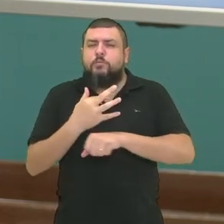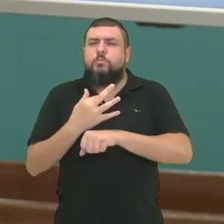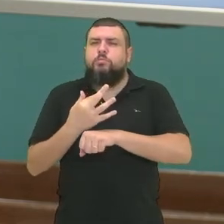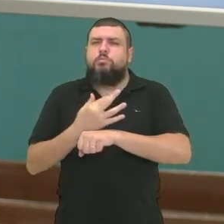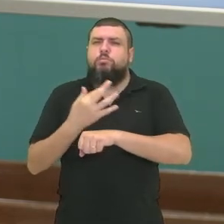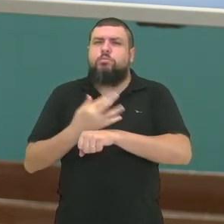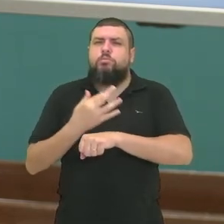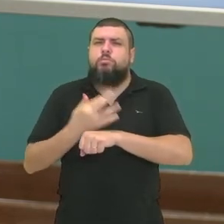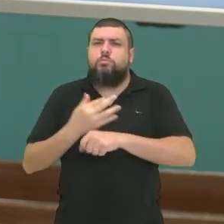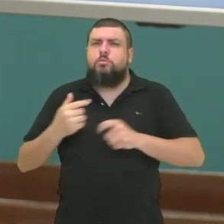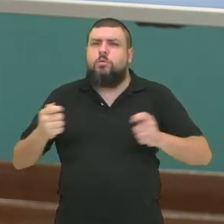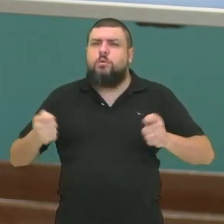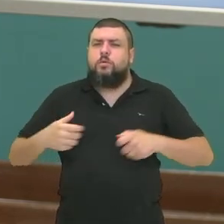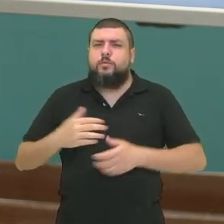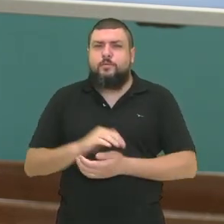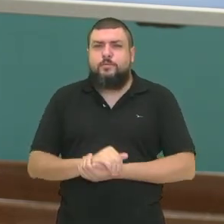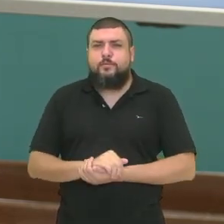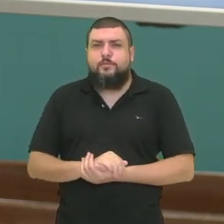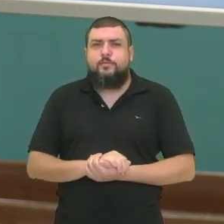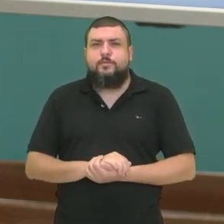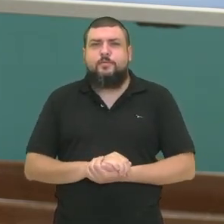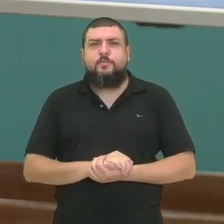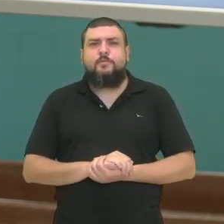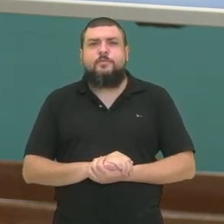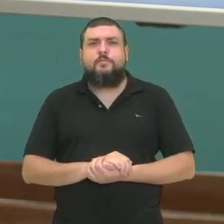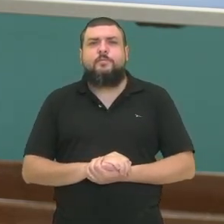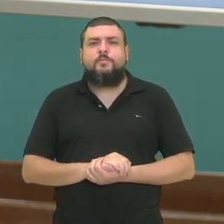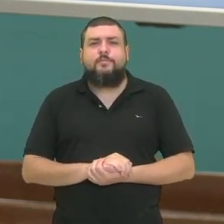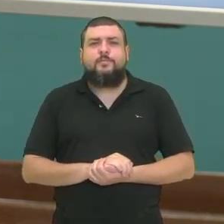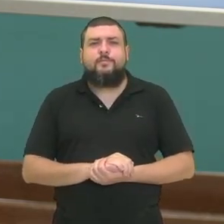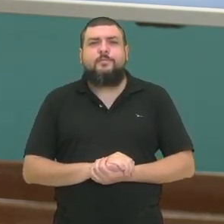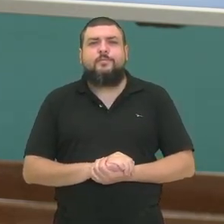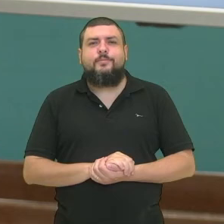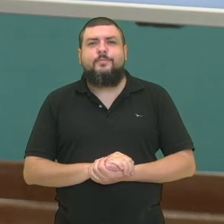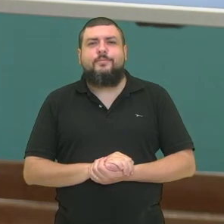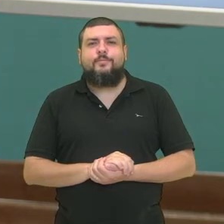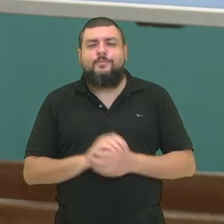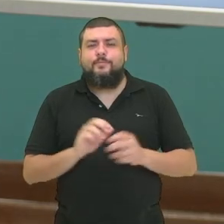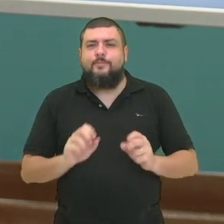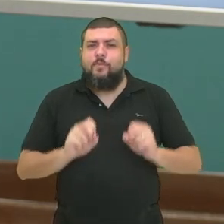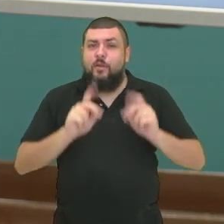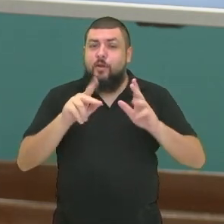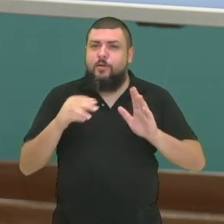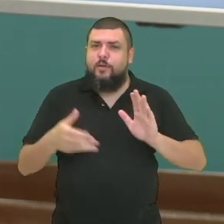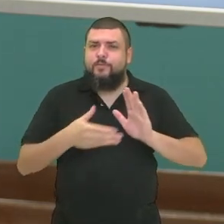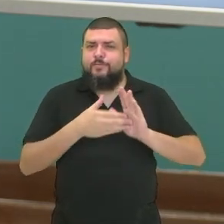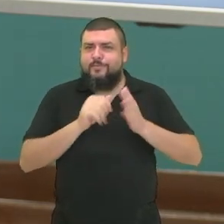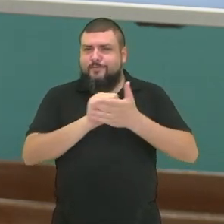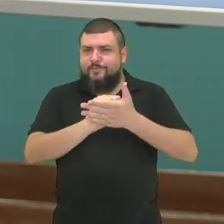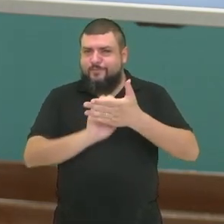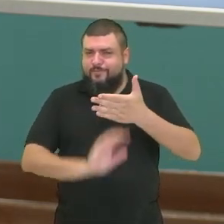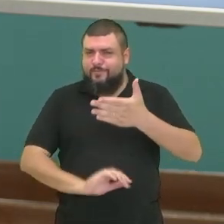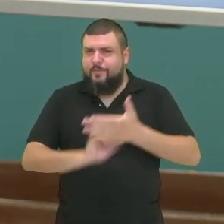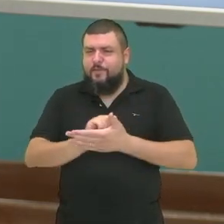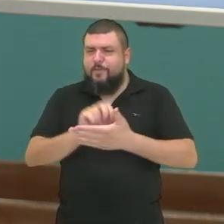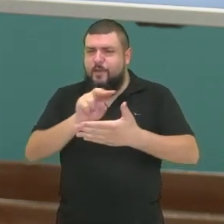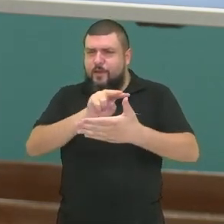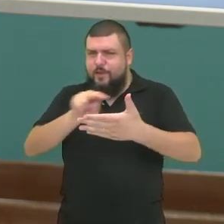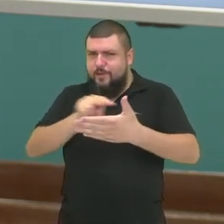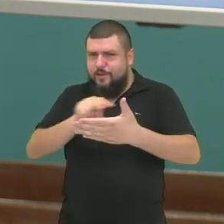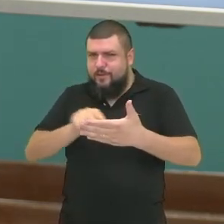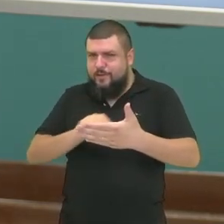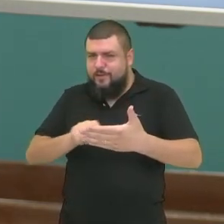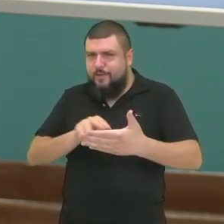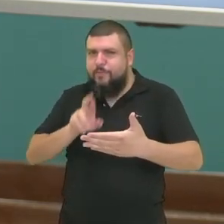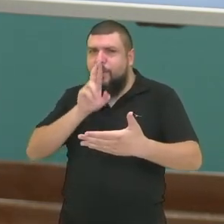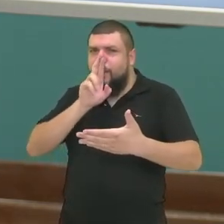frio e altitude, ok? Muito bem. Vamos propor então a próxima atividade aqui, olha só. Explique a influência